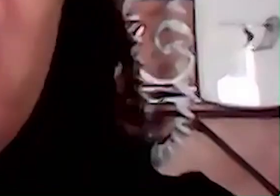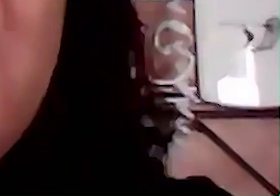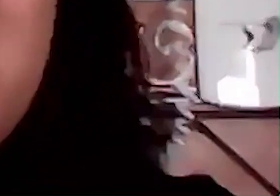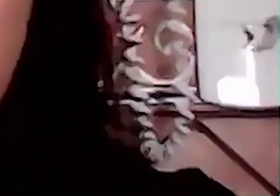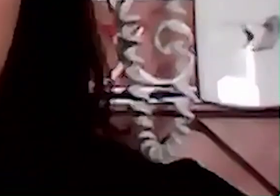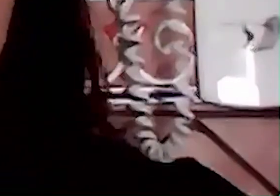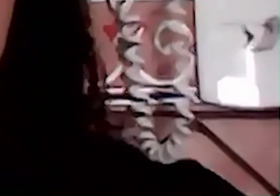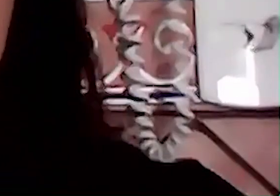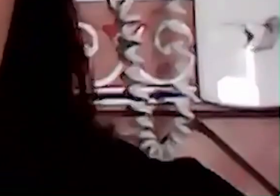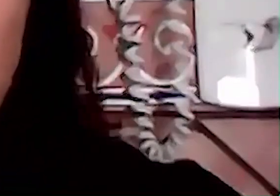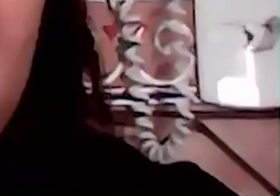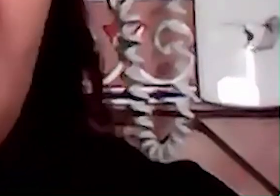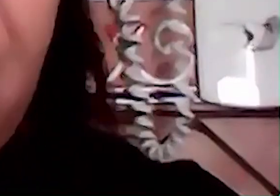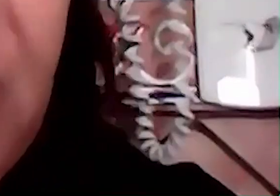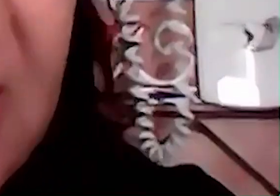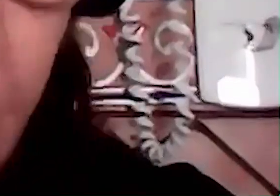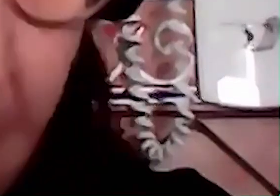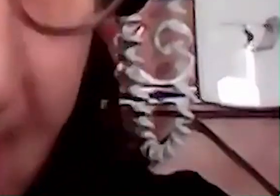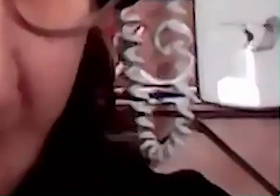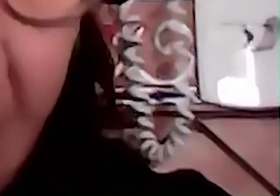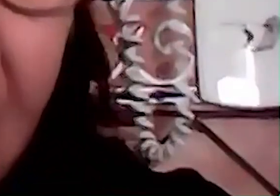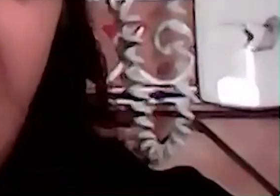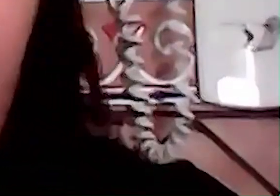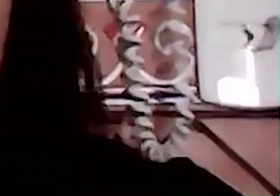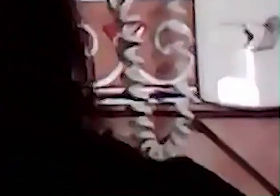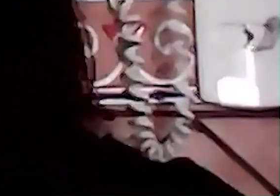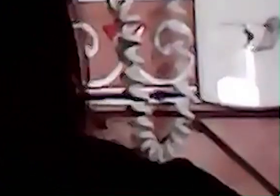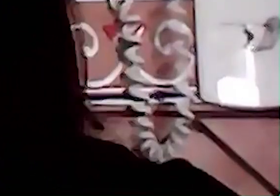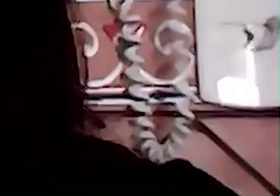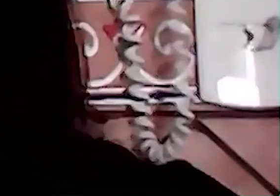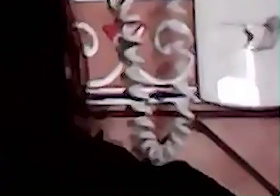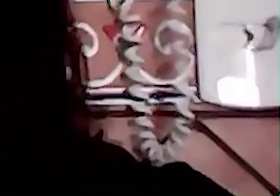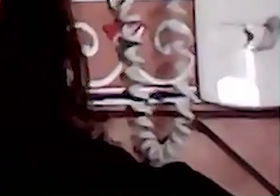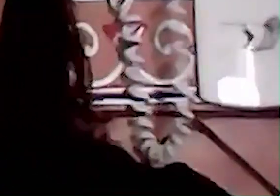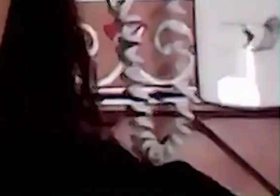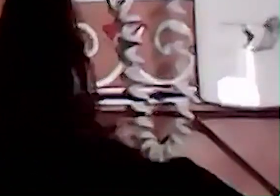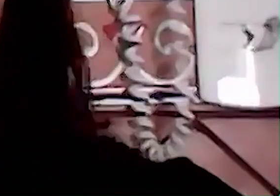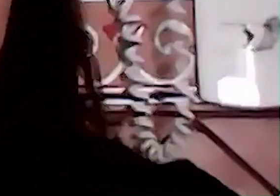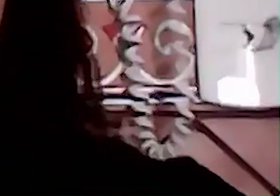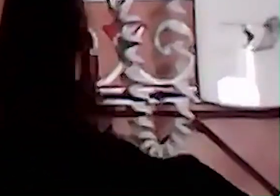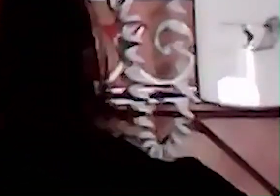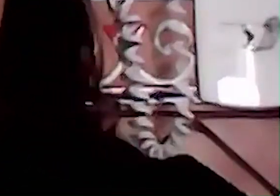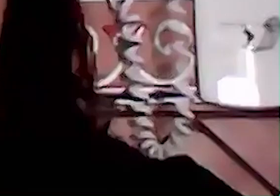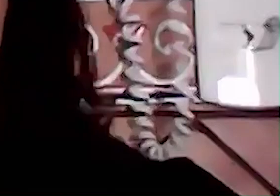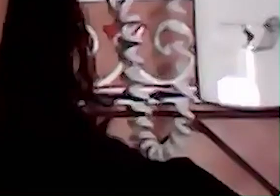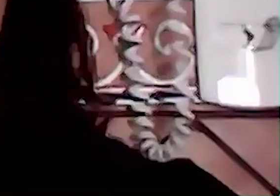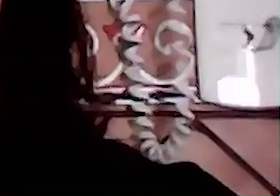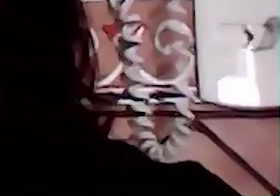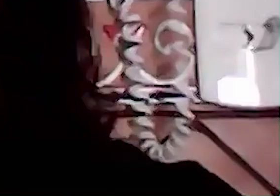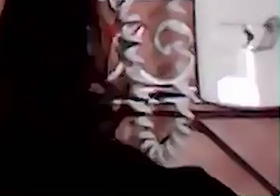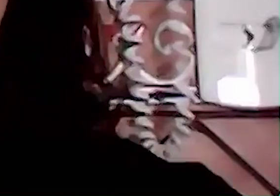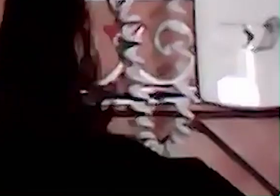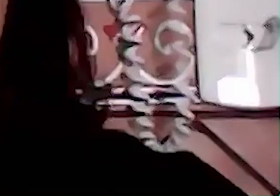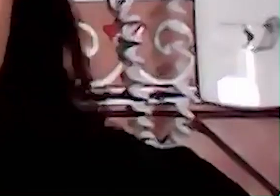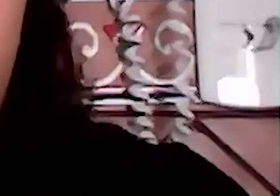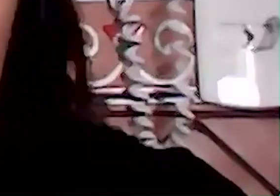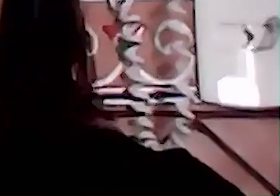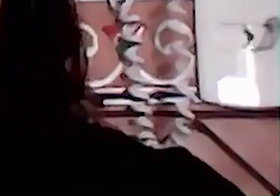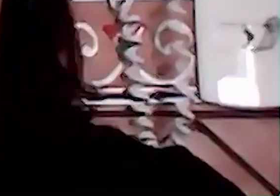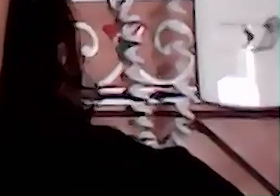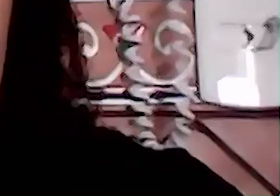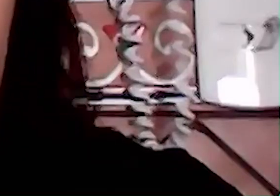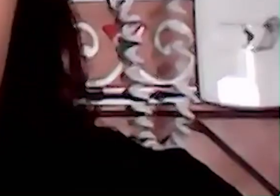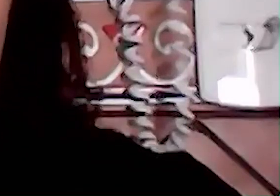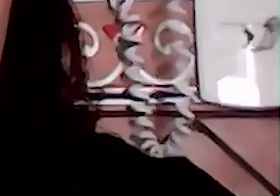vida de alguém eu queria dizer que influenciou na minha porque ouvir projeto Quirino mudou totalmente a